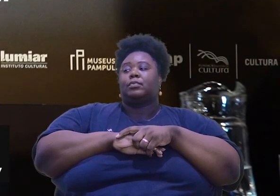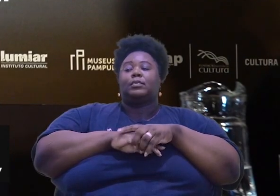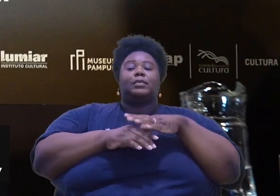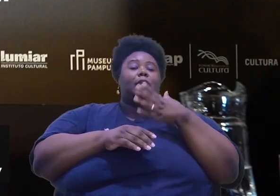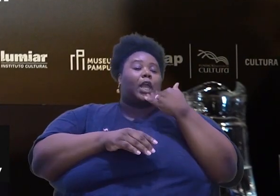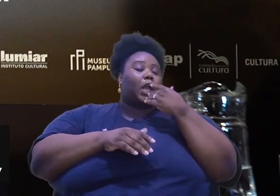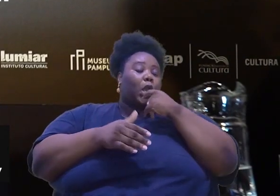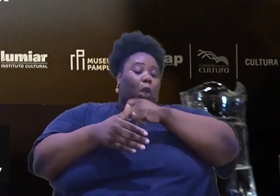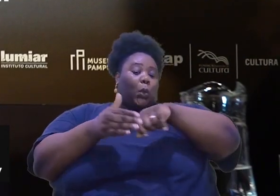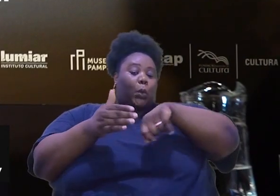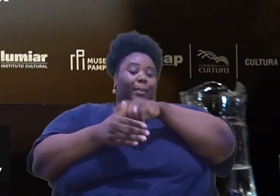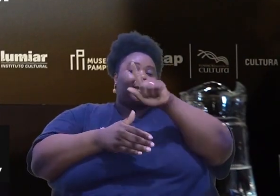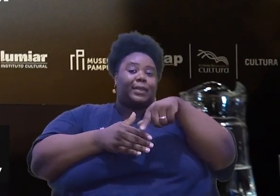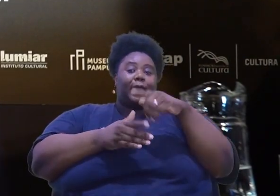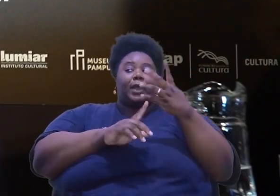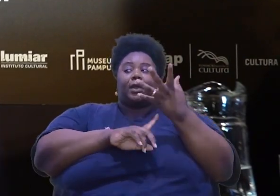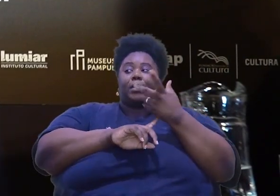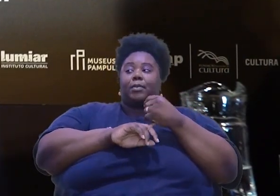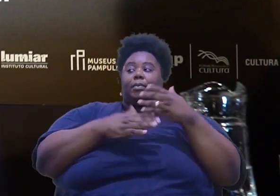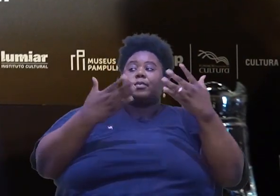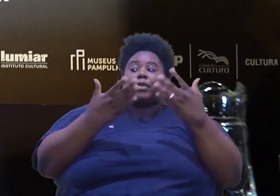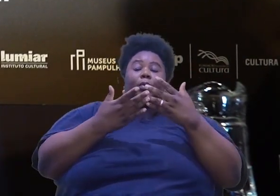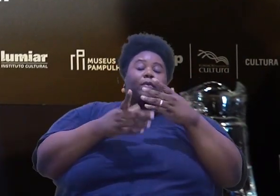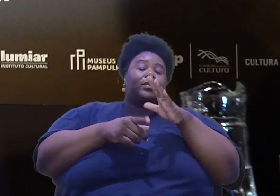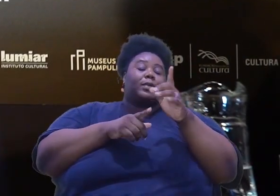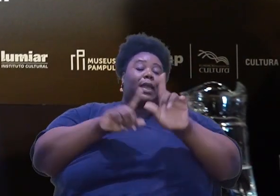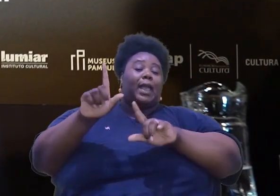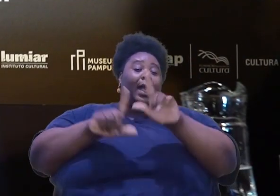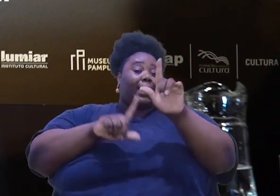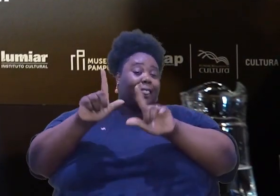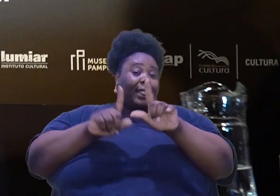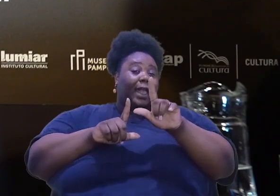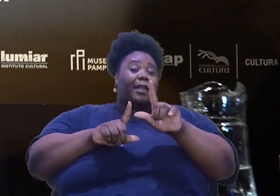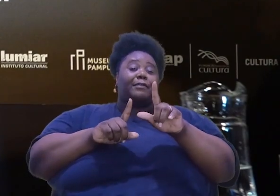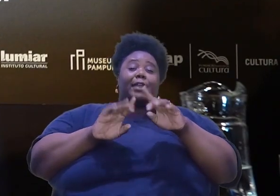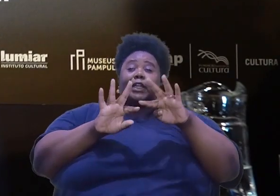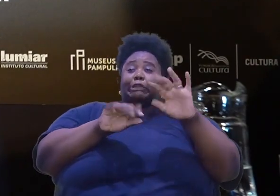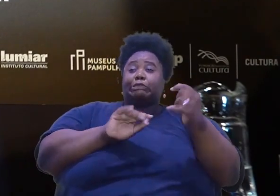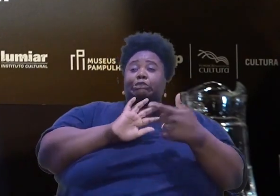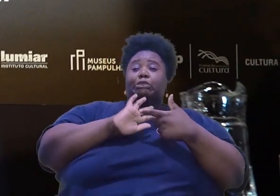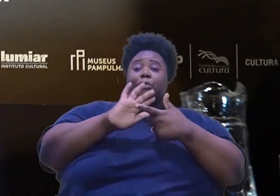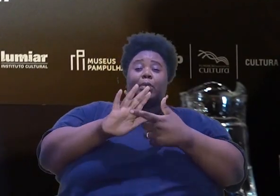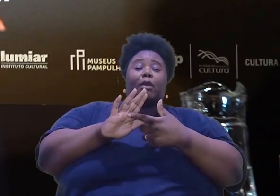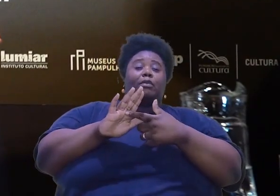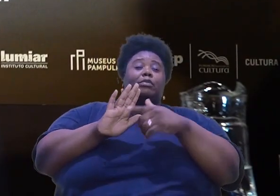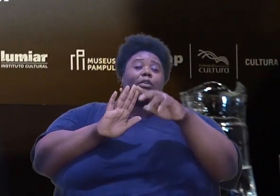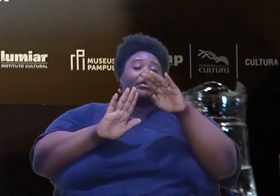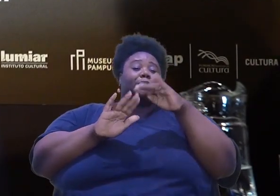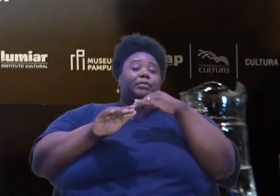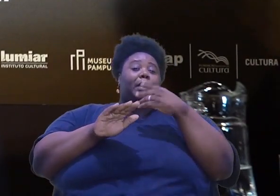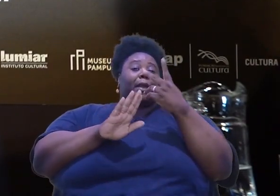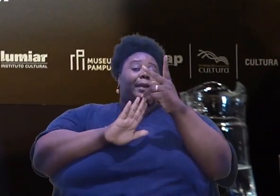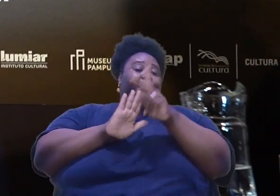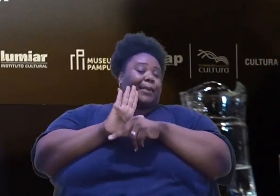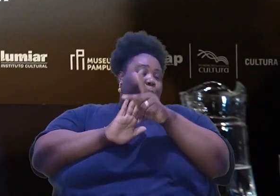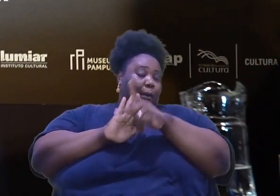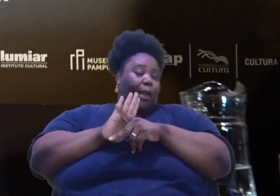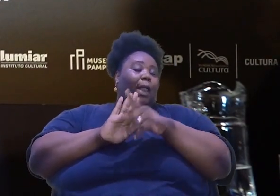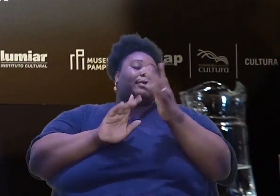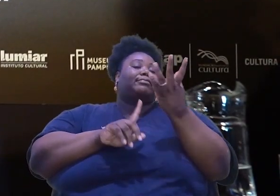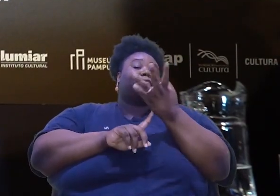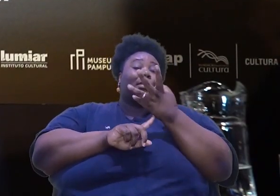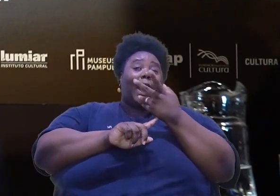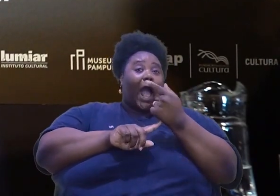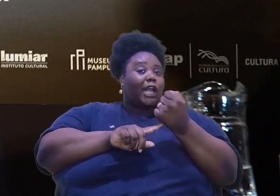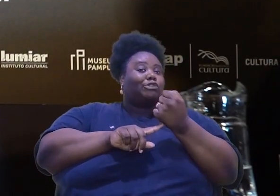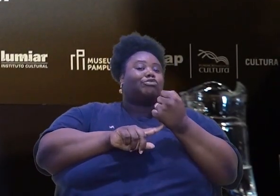uma arte que hoje esses programas de televisão de chefe, Masterchef, não sei quem do chefe, é uma